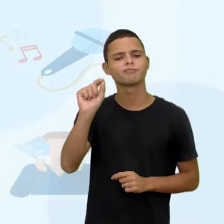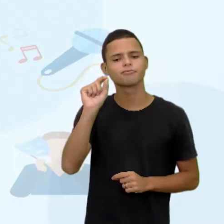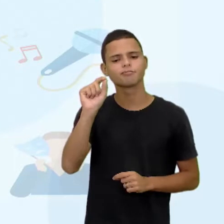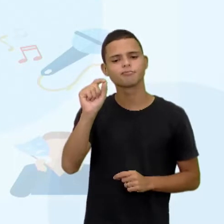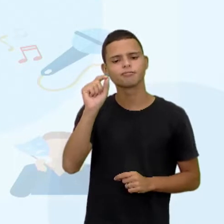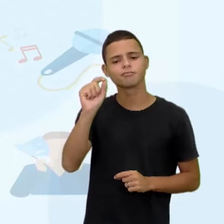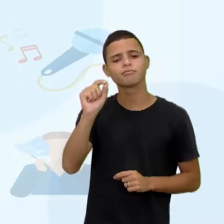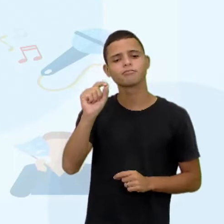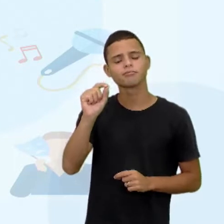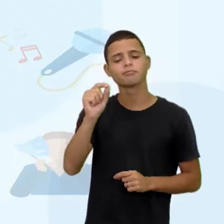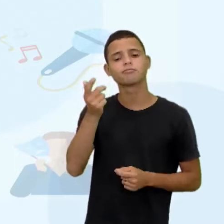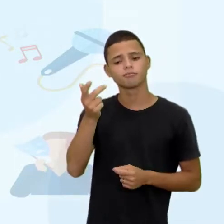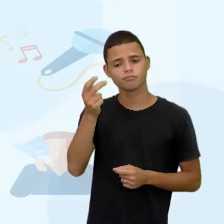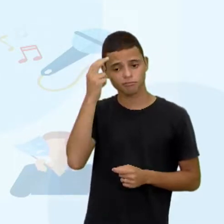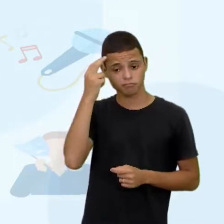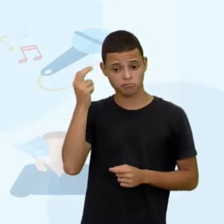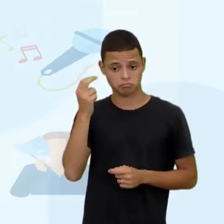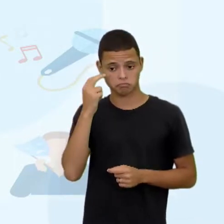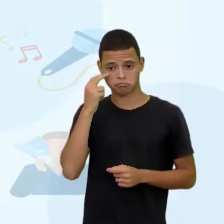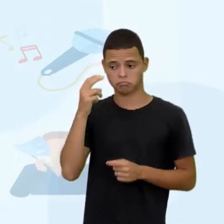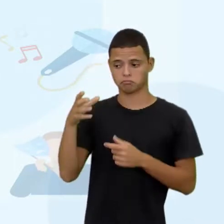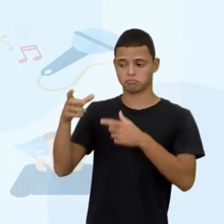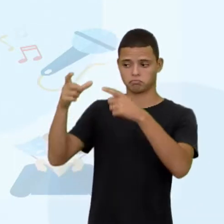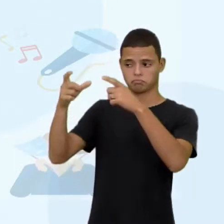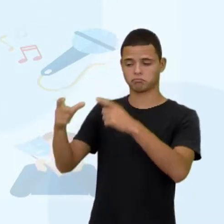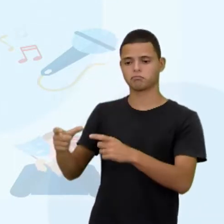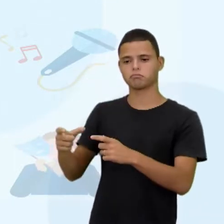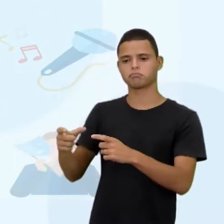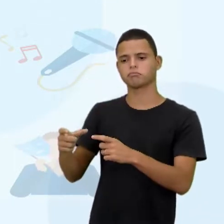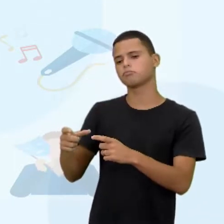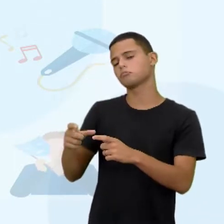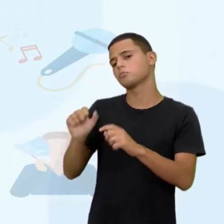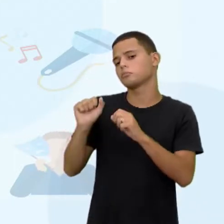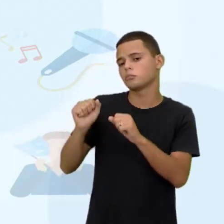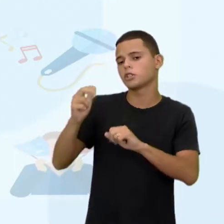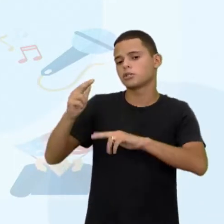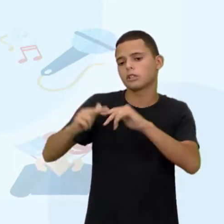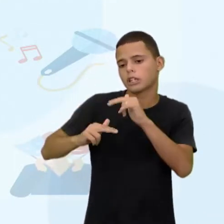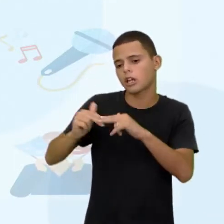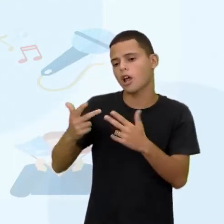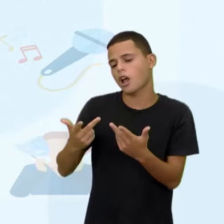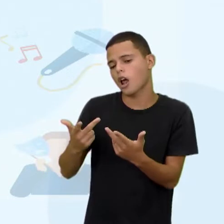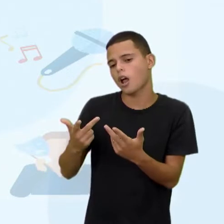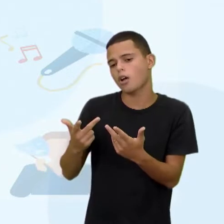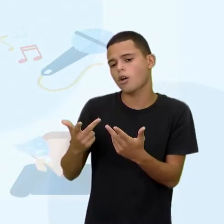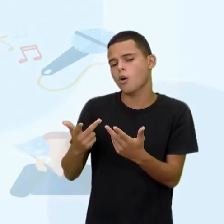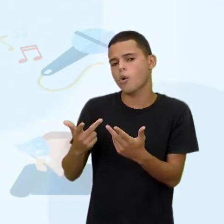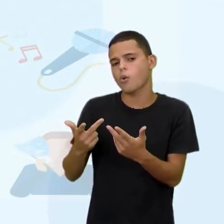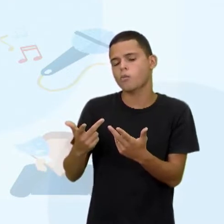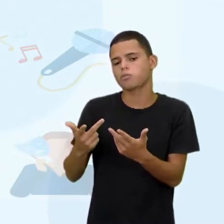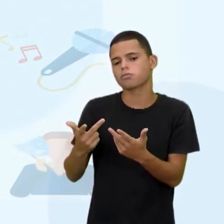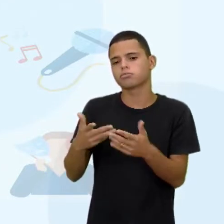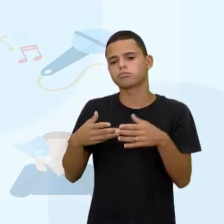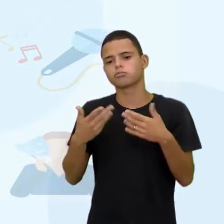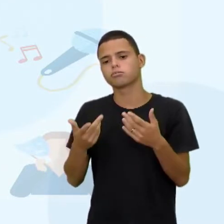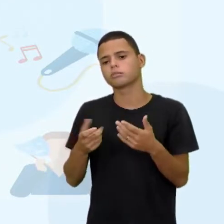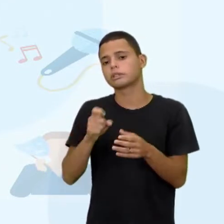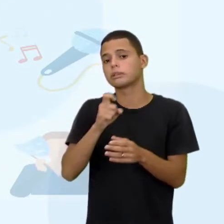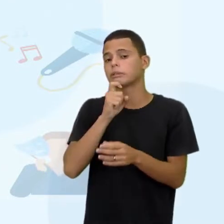Então, o patrimônio cultural pode ser definido como um bem ou bens de natureza material